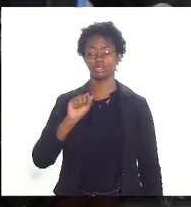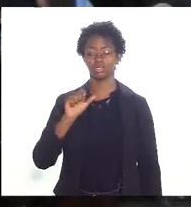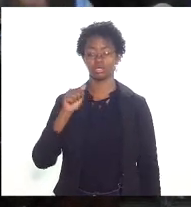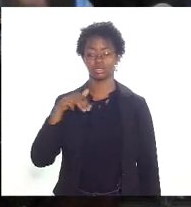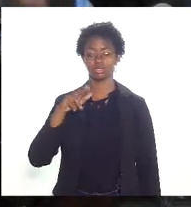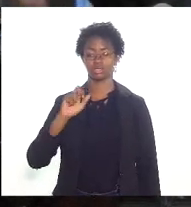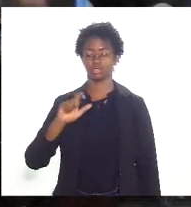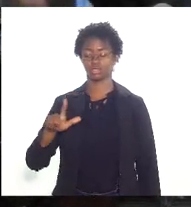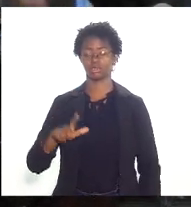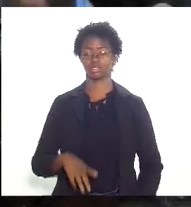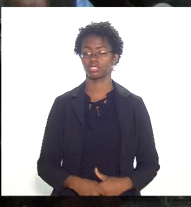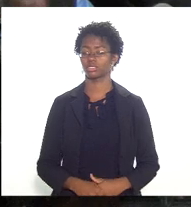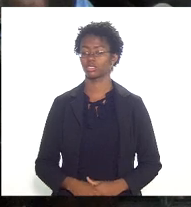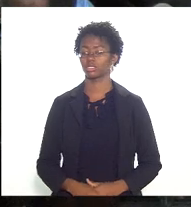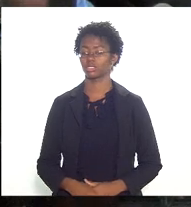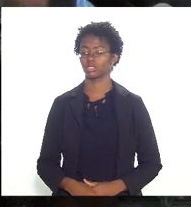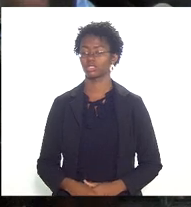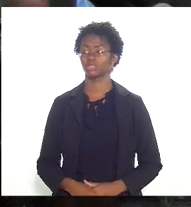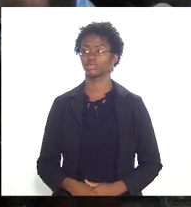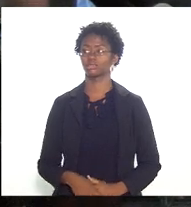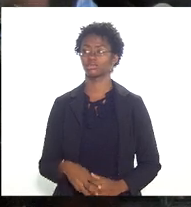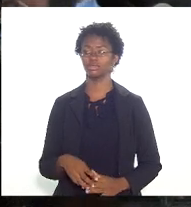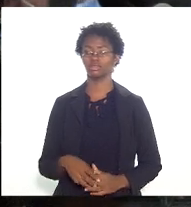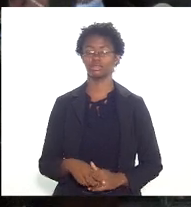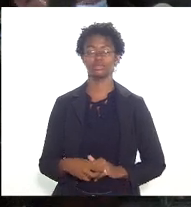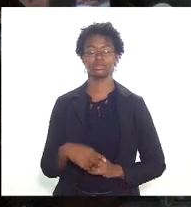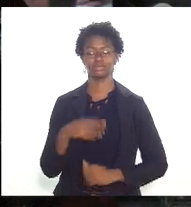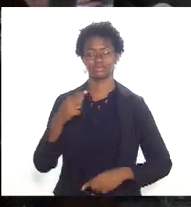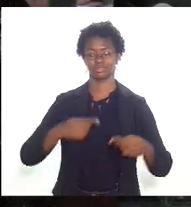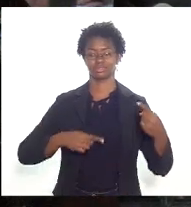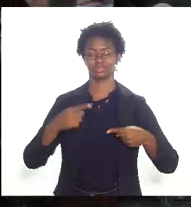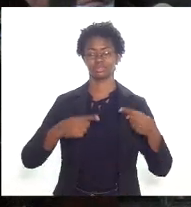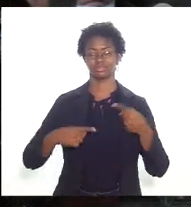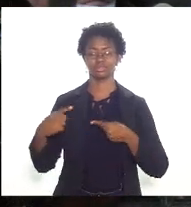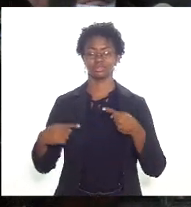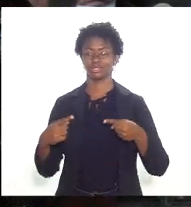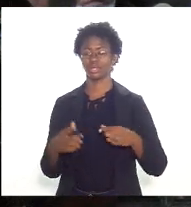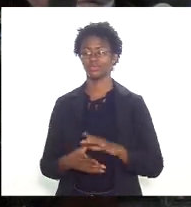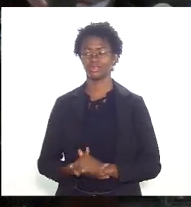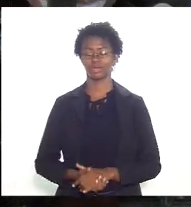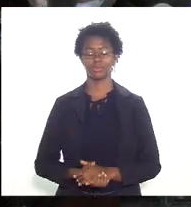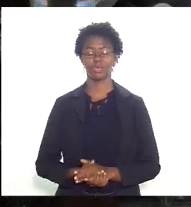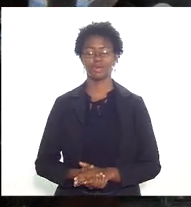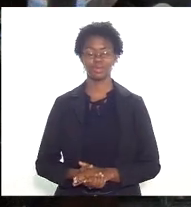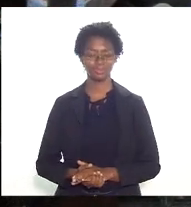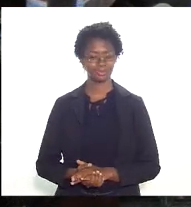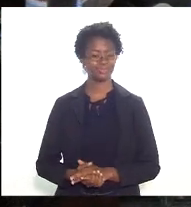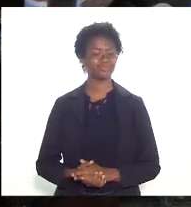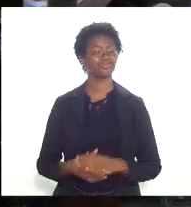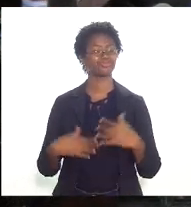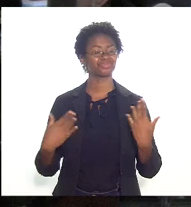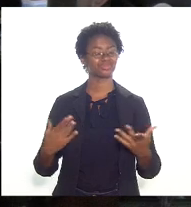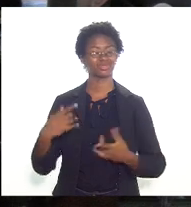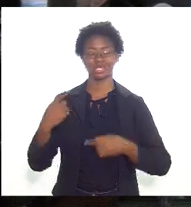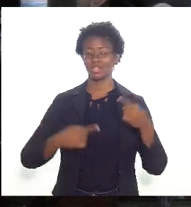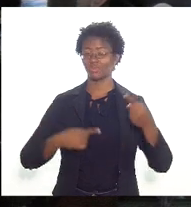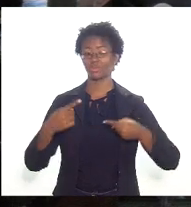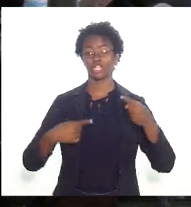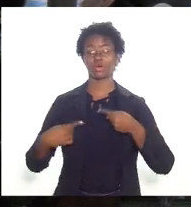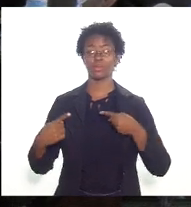e sem prejuízo durante as discussões o Tom para discutir